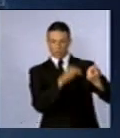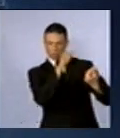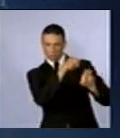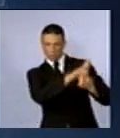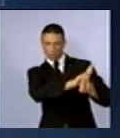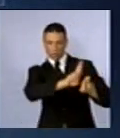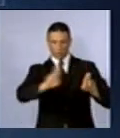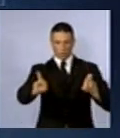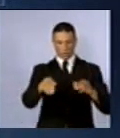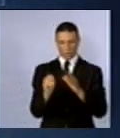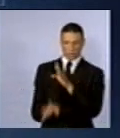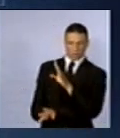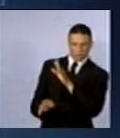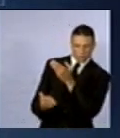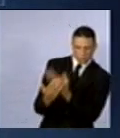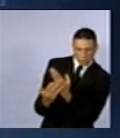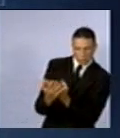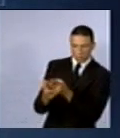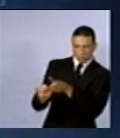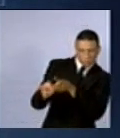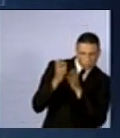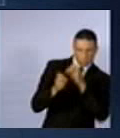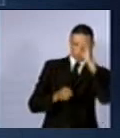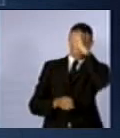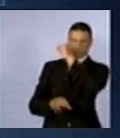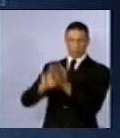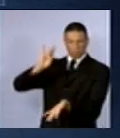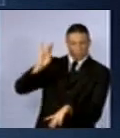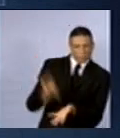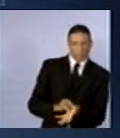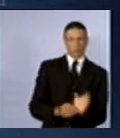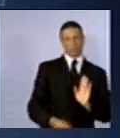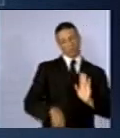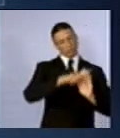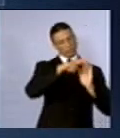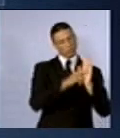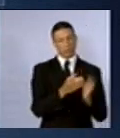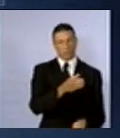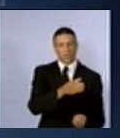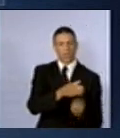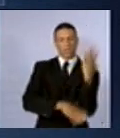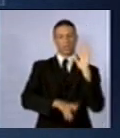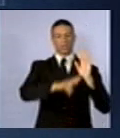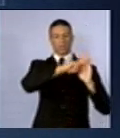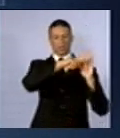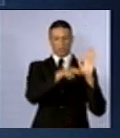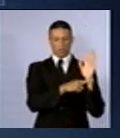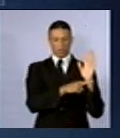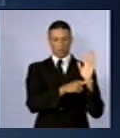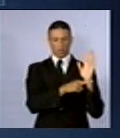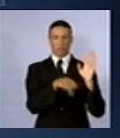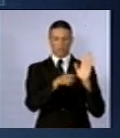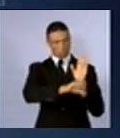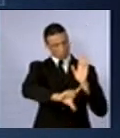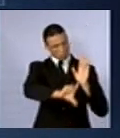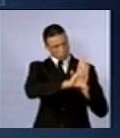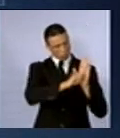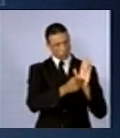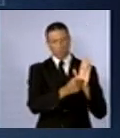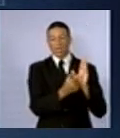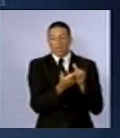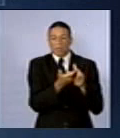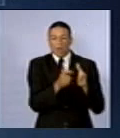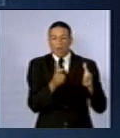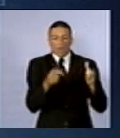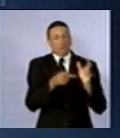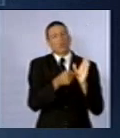o conhecimento necessário e suficiente para que normas, o arcabouço legal seja ampliada